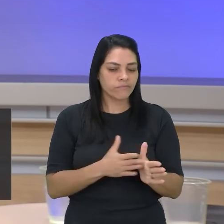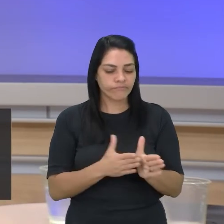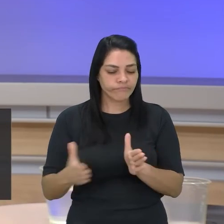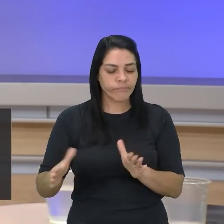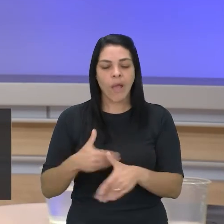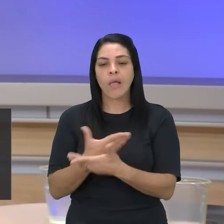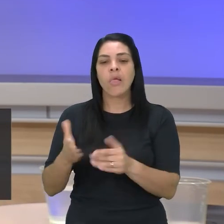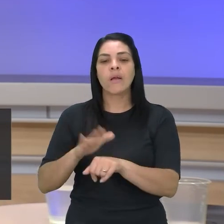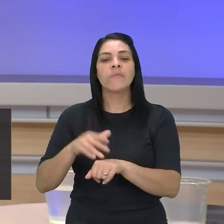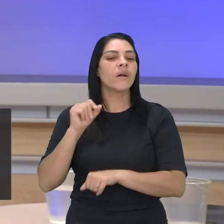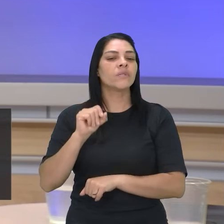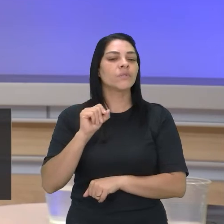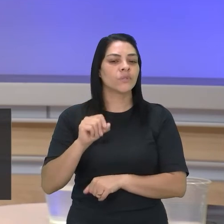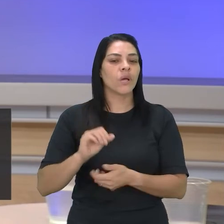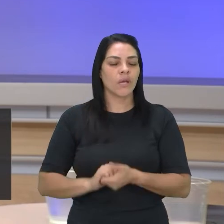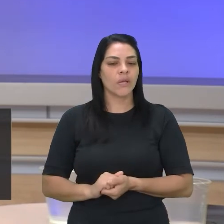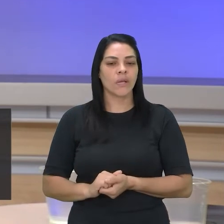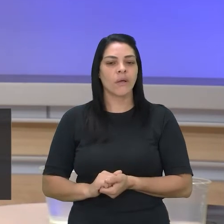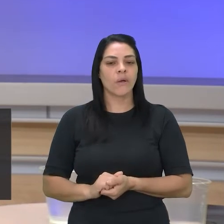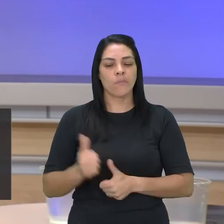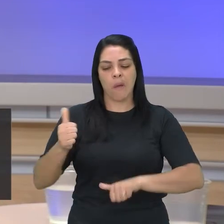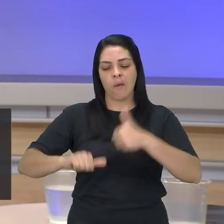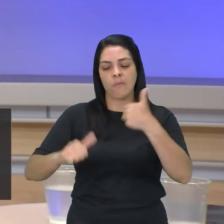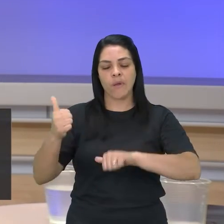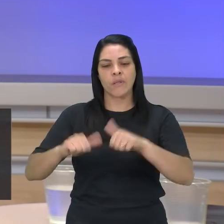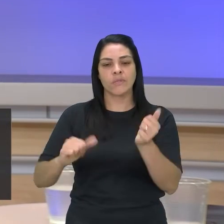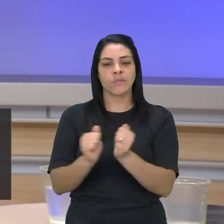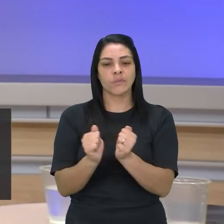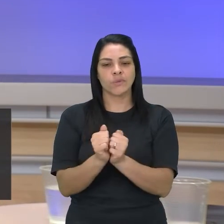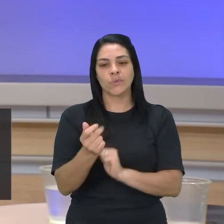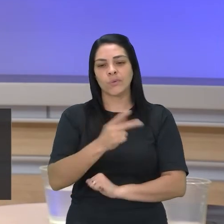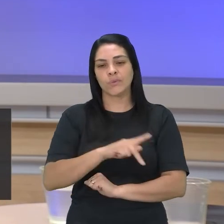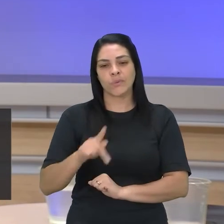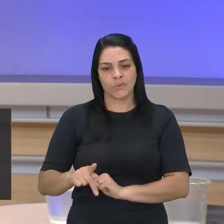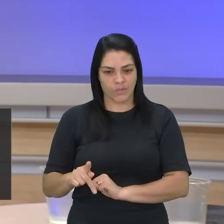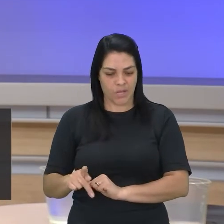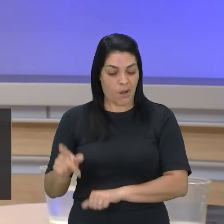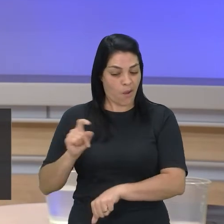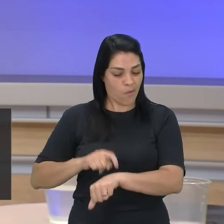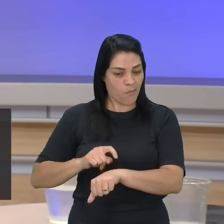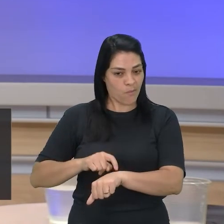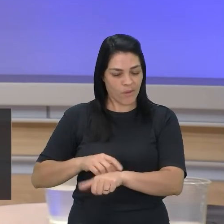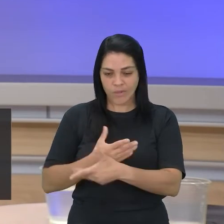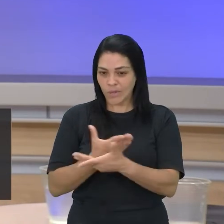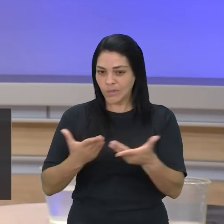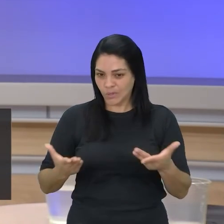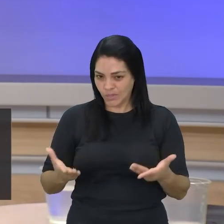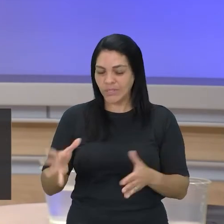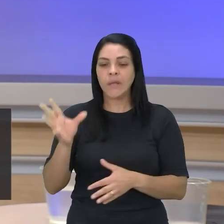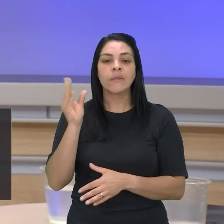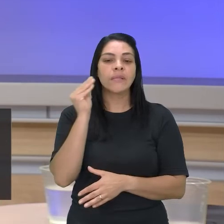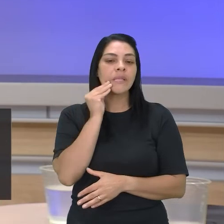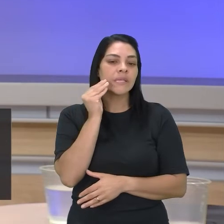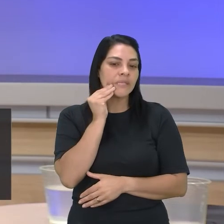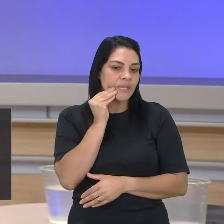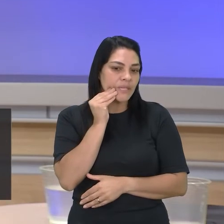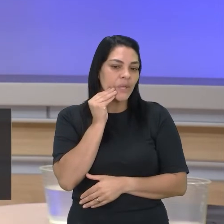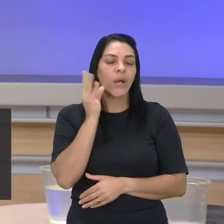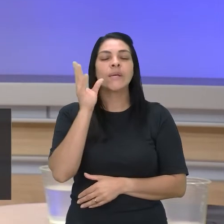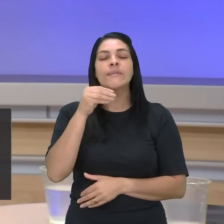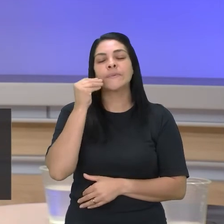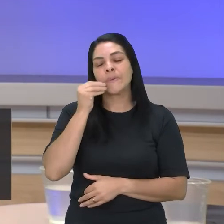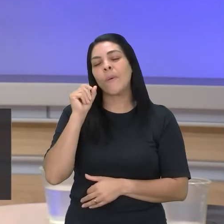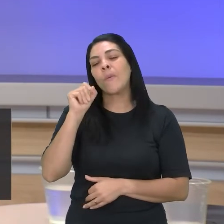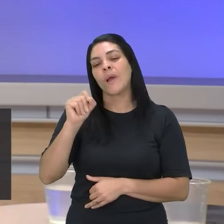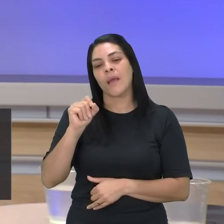também faz uma roda de avaliação com esses professores. Neste momento, nós estamos testando o que seria uma